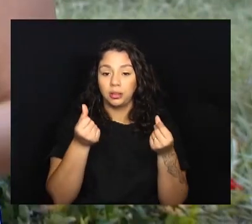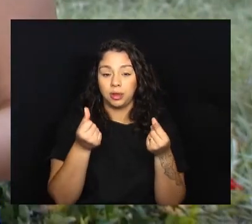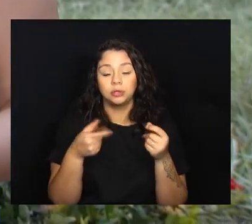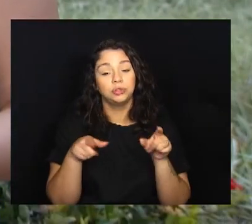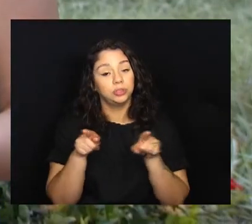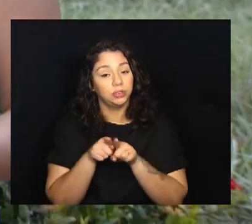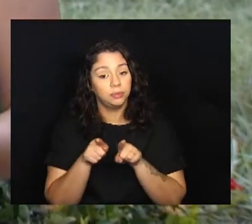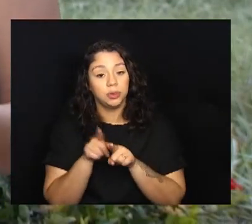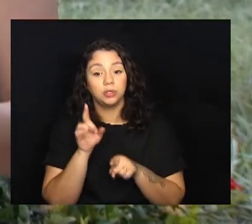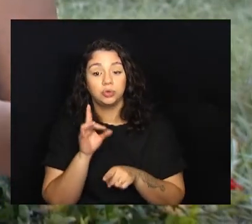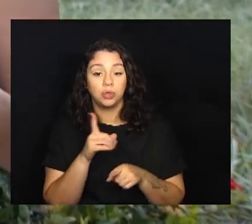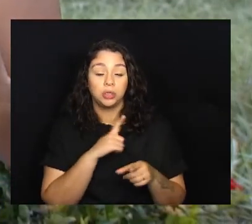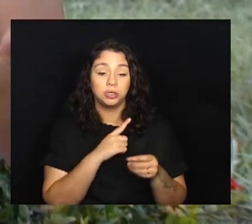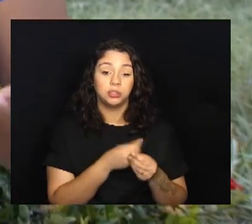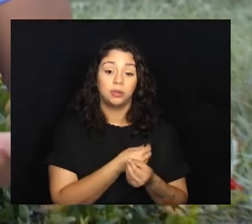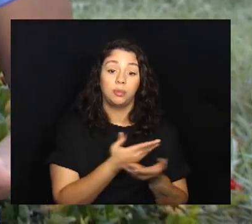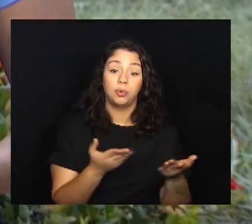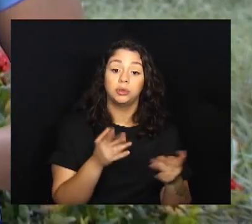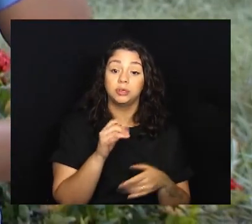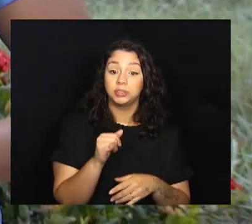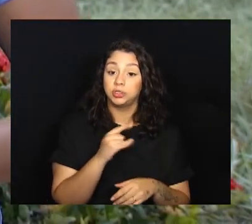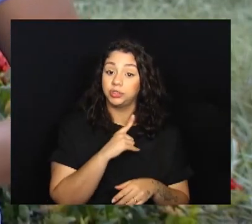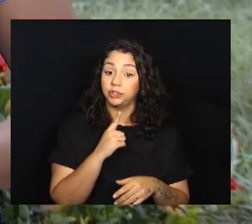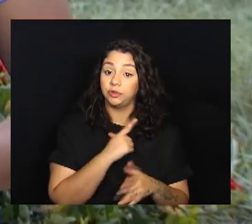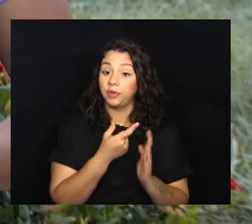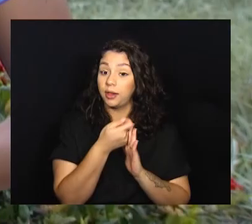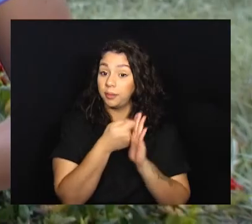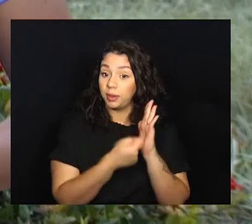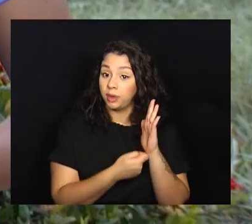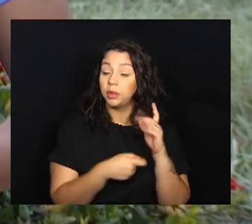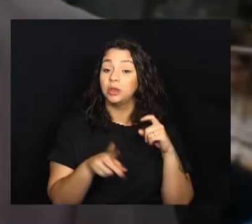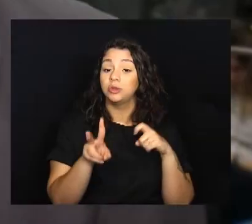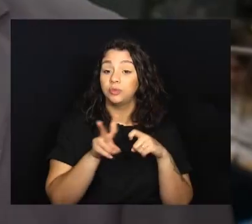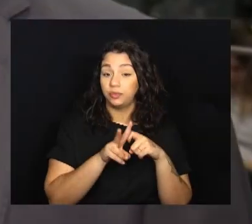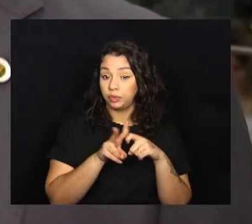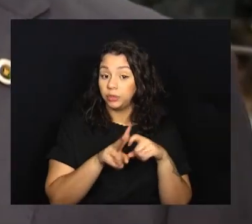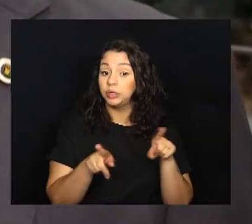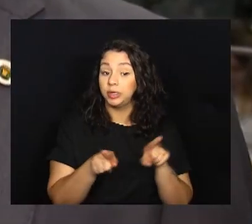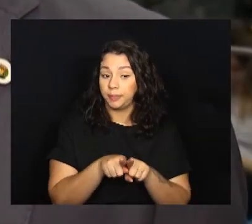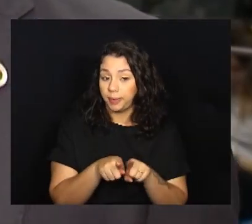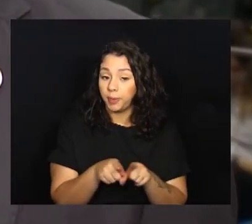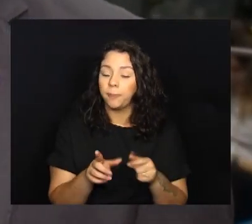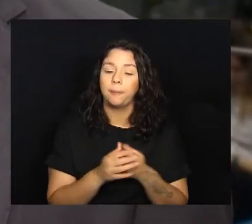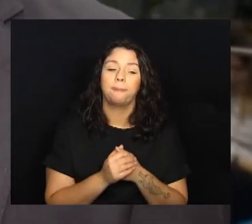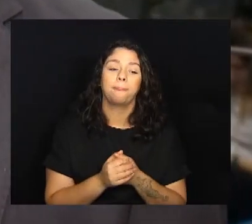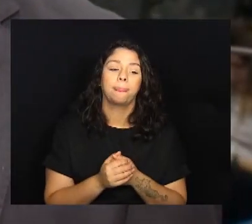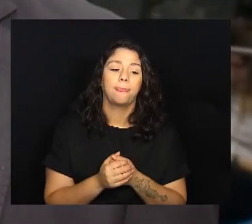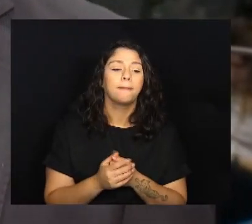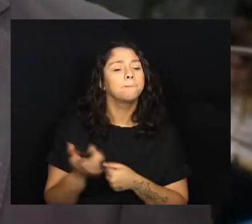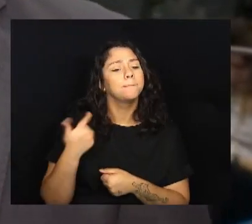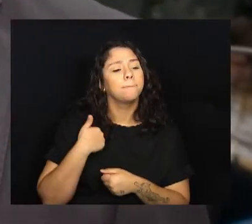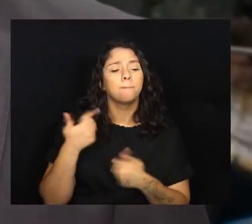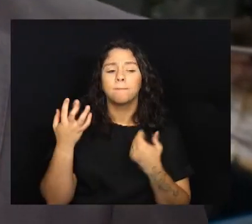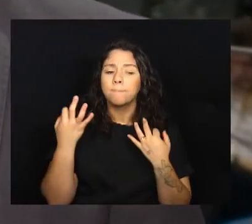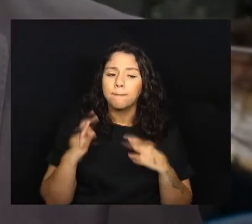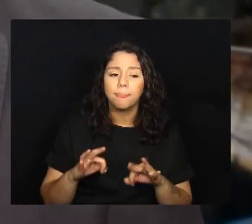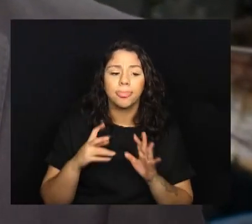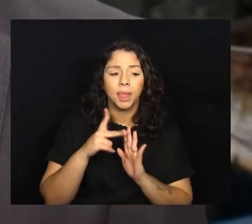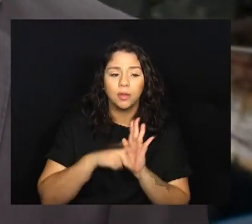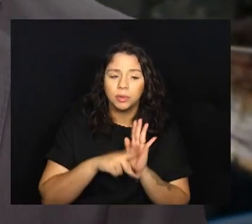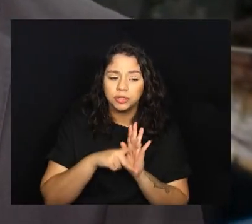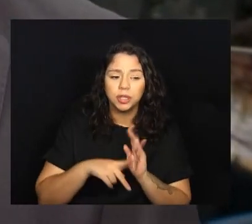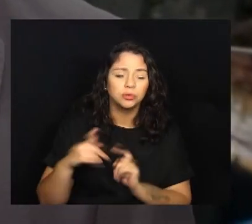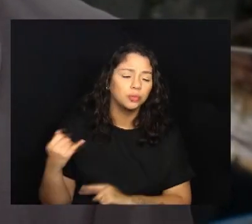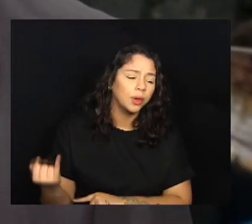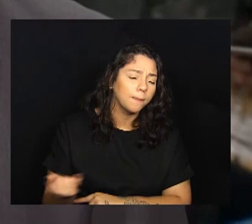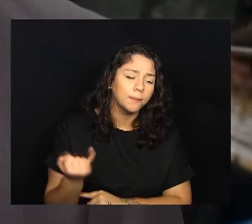só será distribuído mediante prescrição do médico veterinário. Então eu tenho certeza que é um projeto de extrema importância